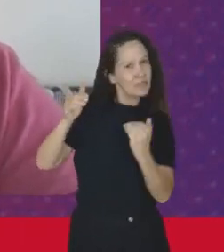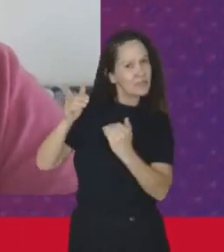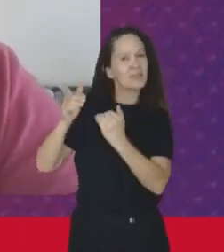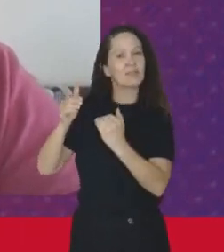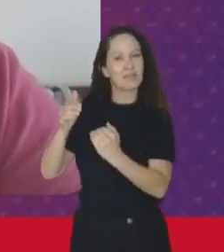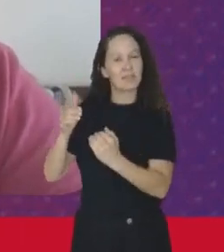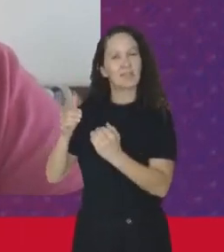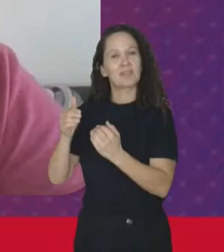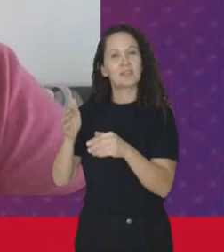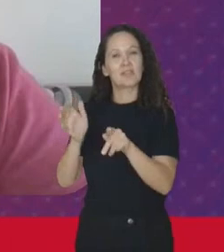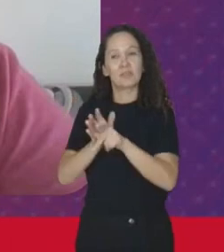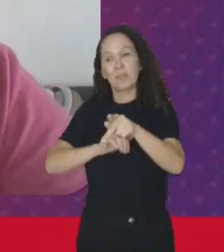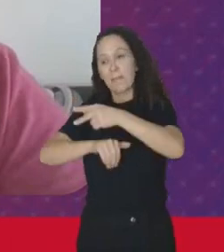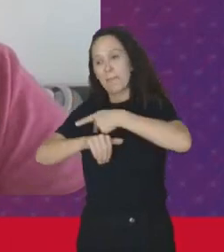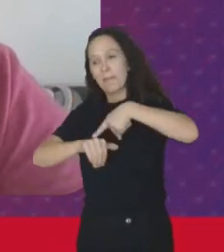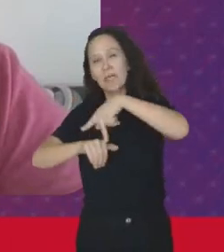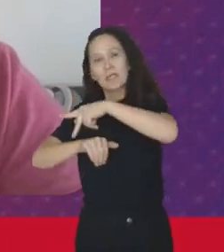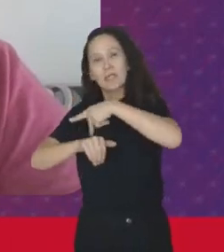desigualdades